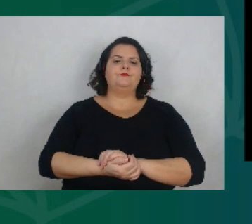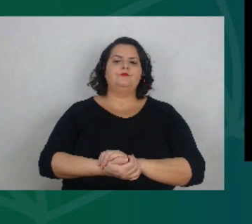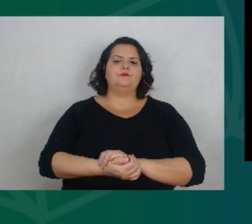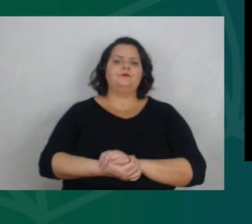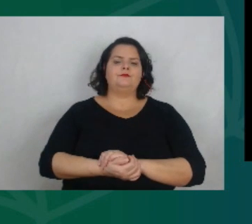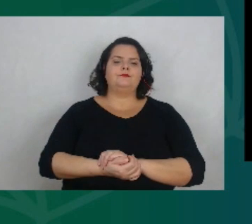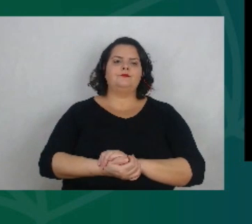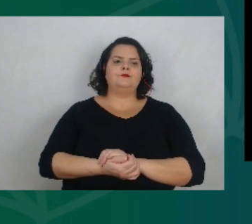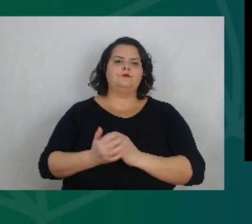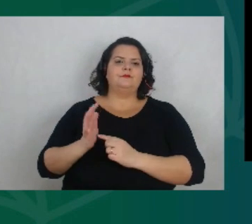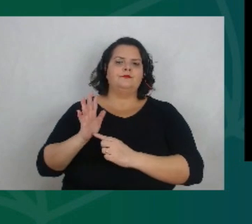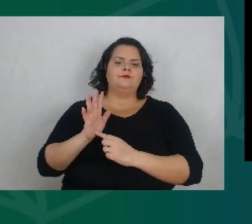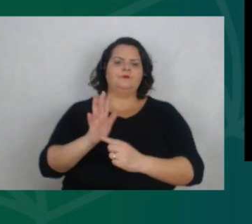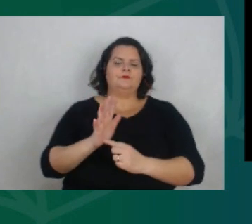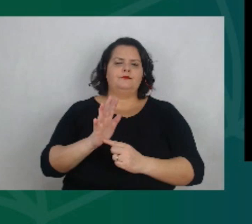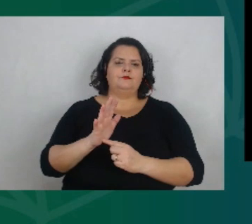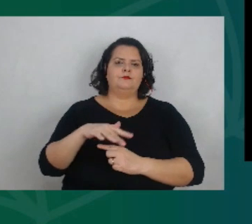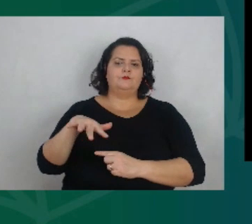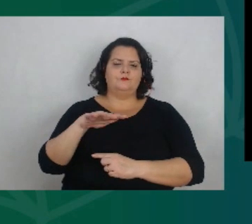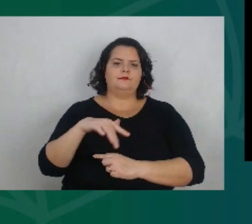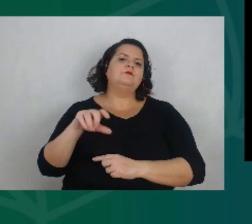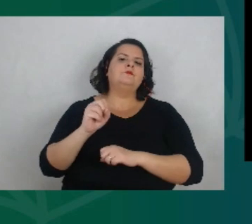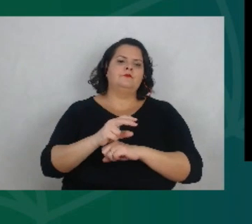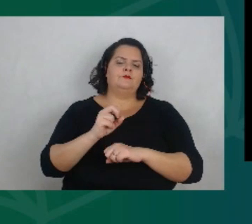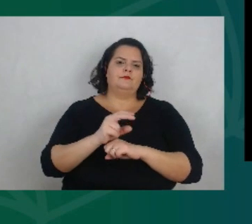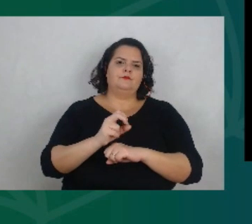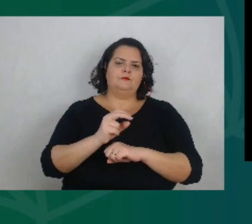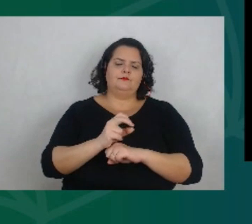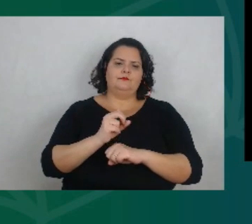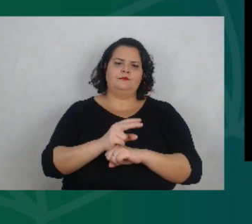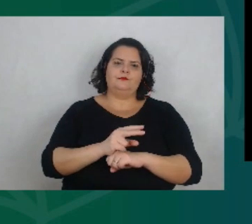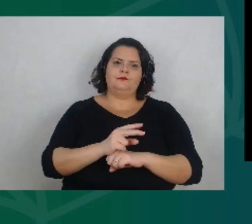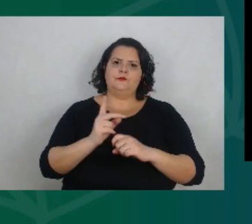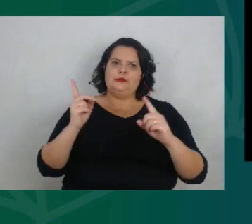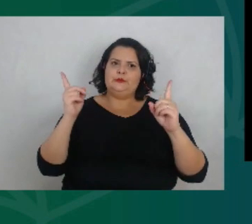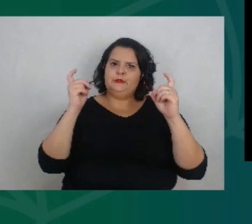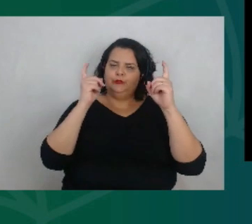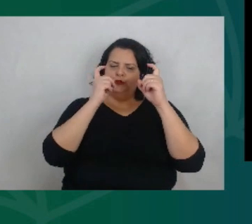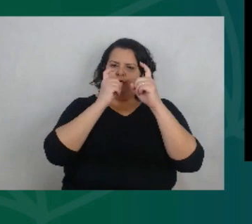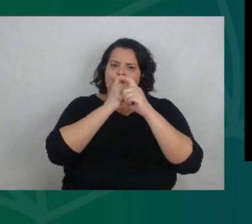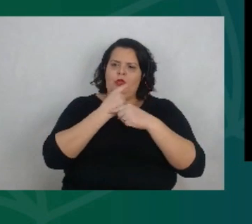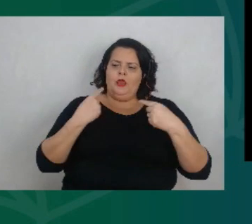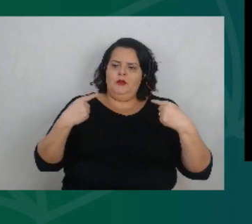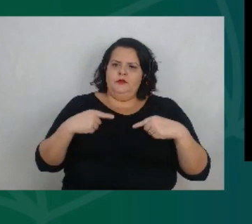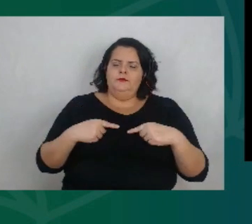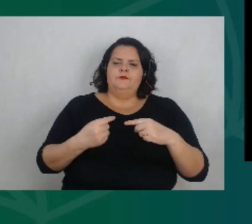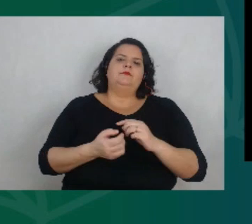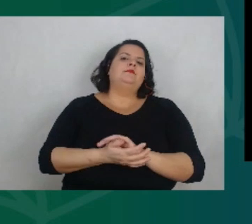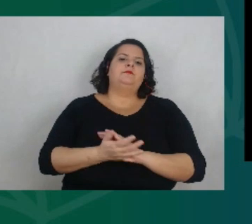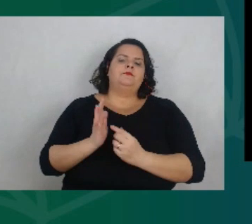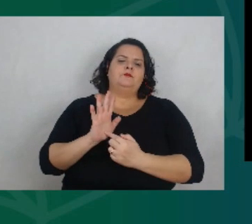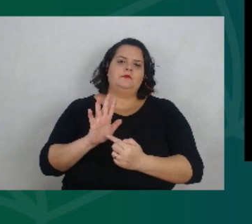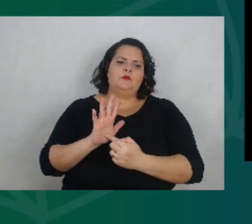trago para vocês sobre esse vírus, que foi o nosso vírus, o nosso maior desafio. Próximo slide. E apresentar